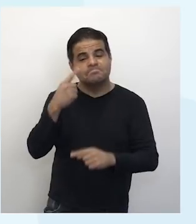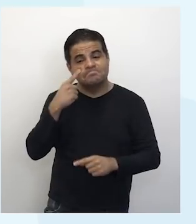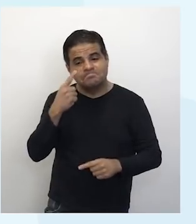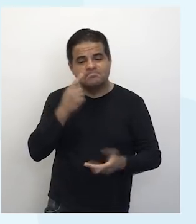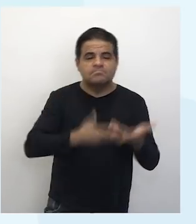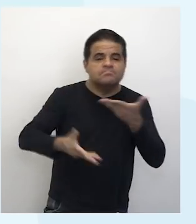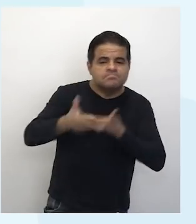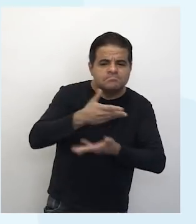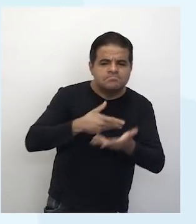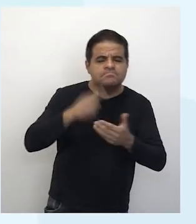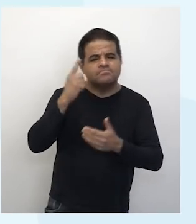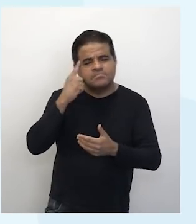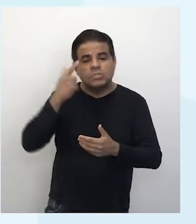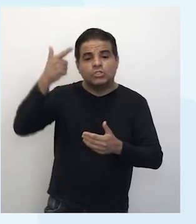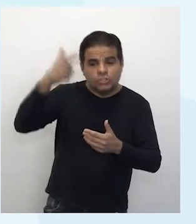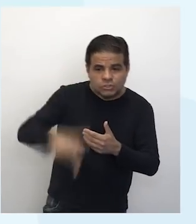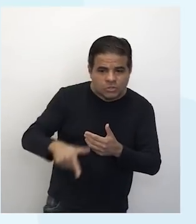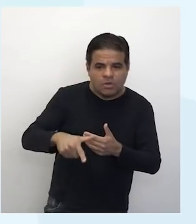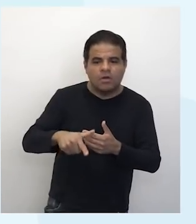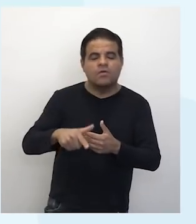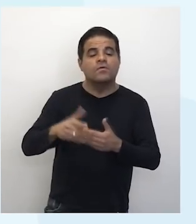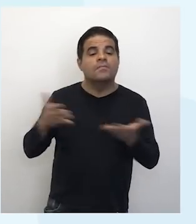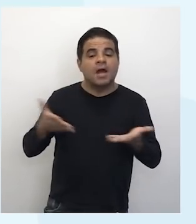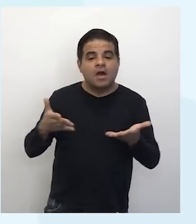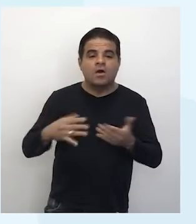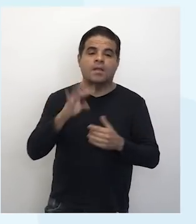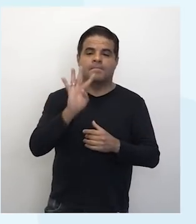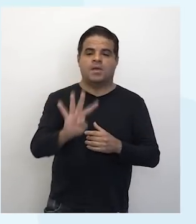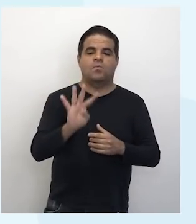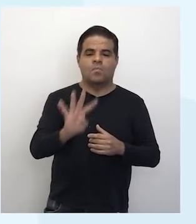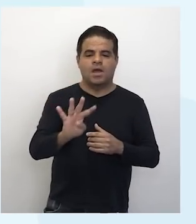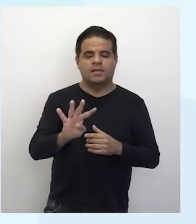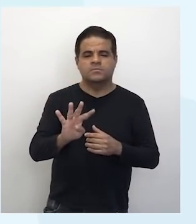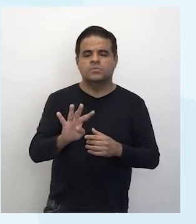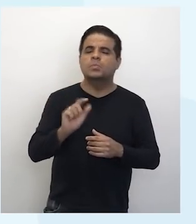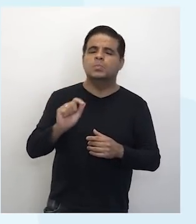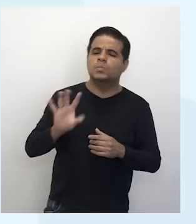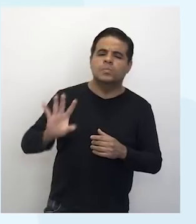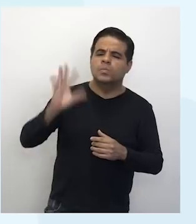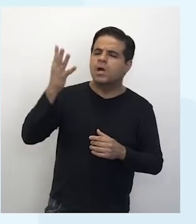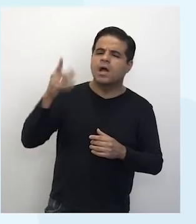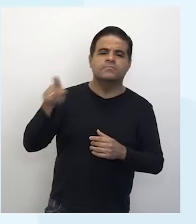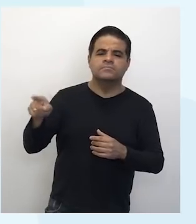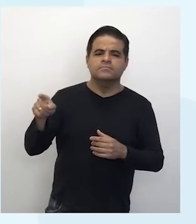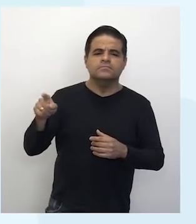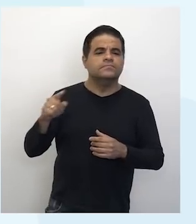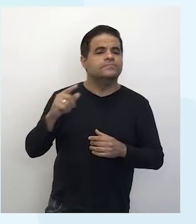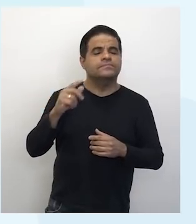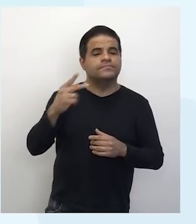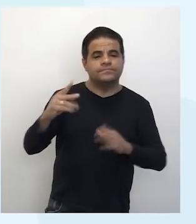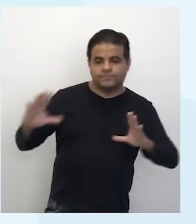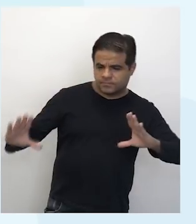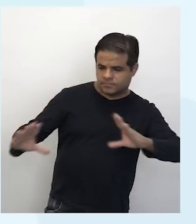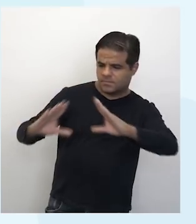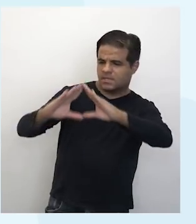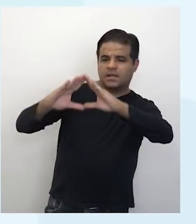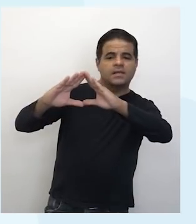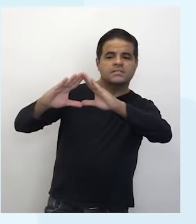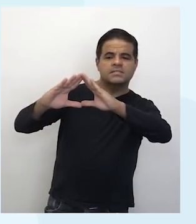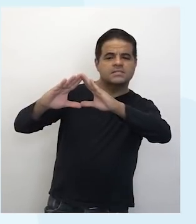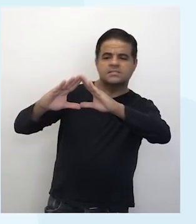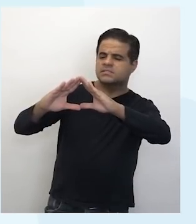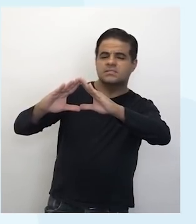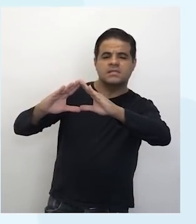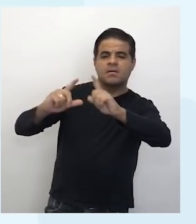relação. Vamos fazer de novo, só que agora para 4, tá certo? O que acontece, então, quando esta figura original, ela